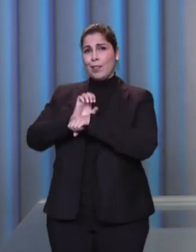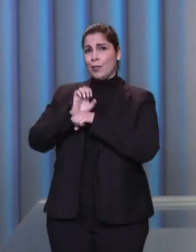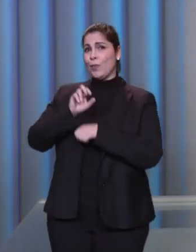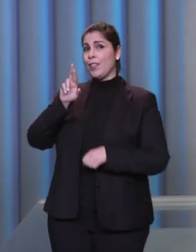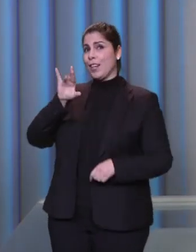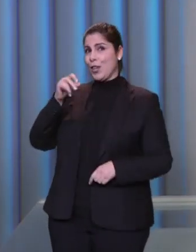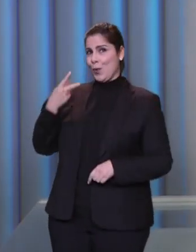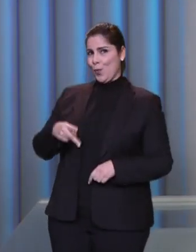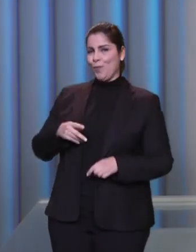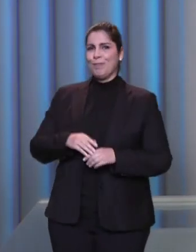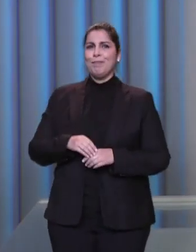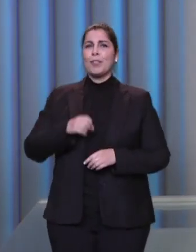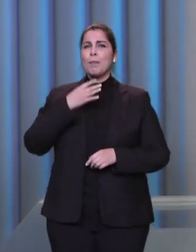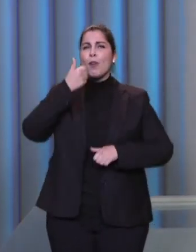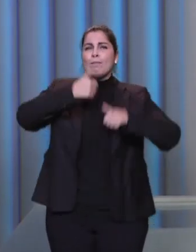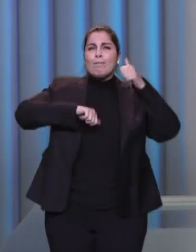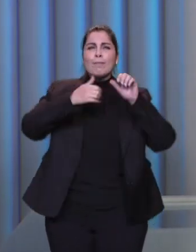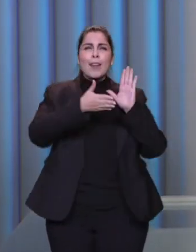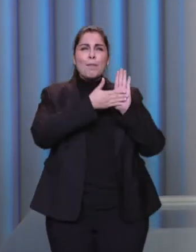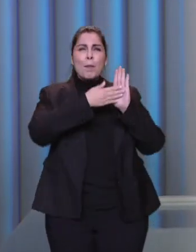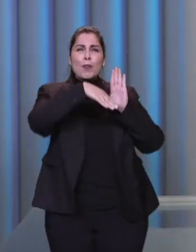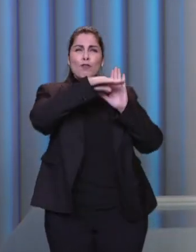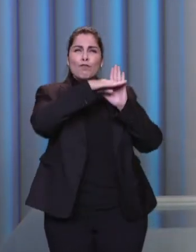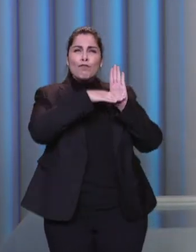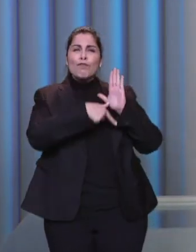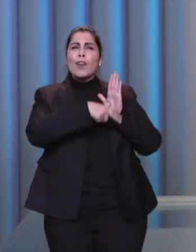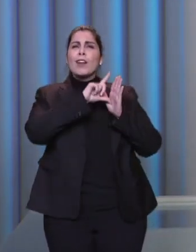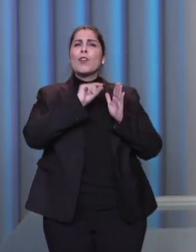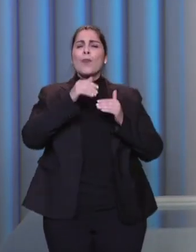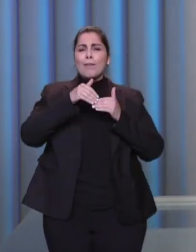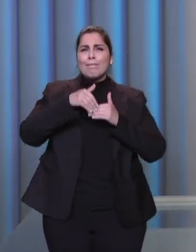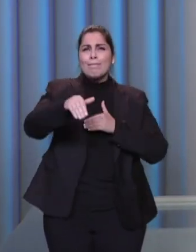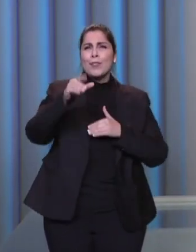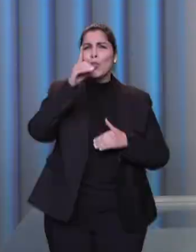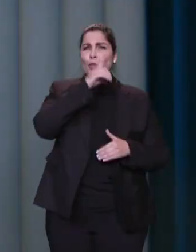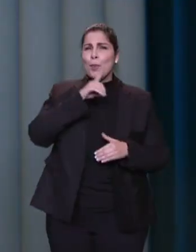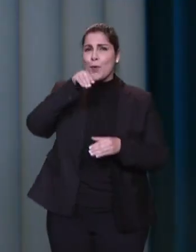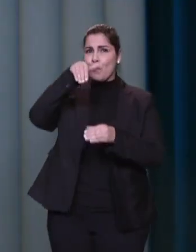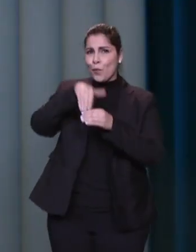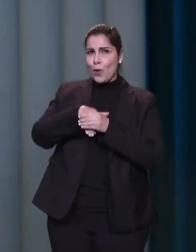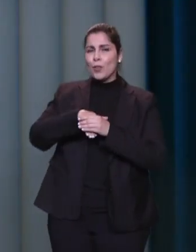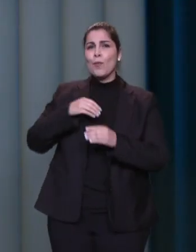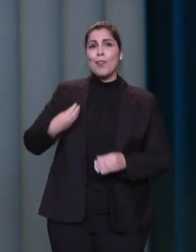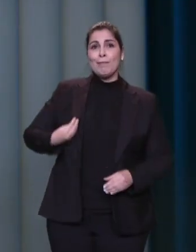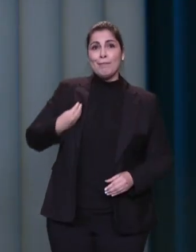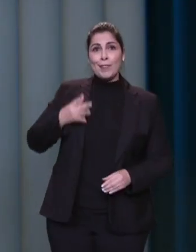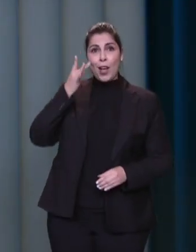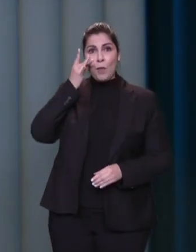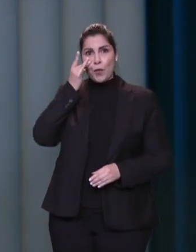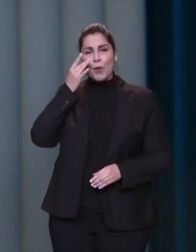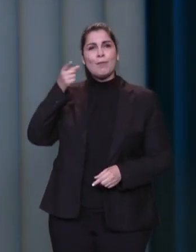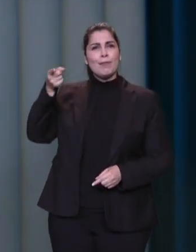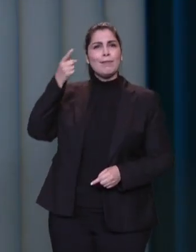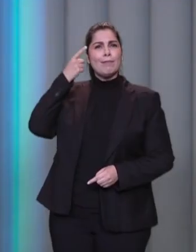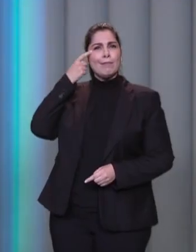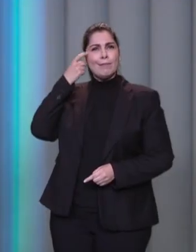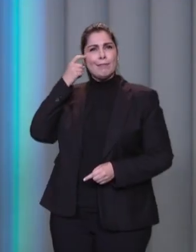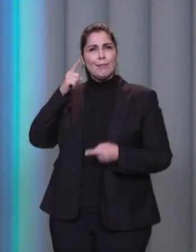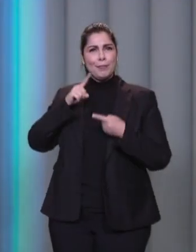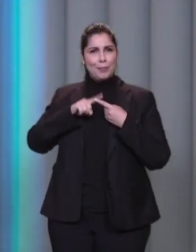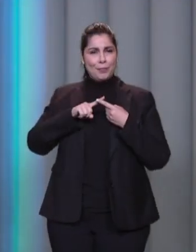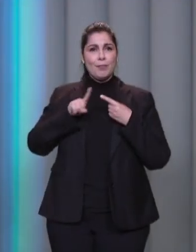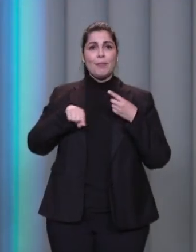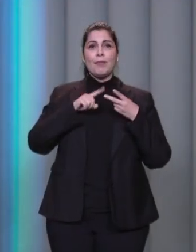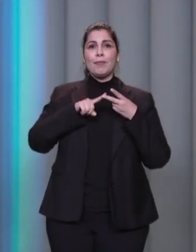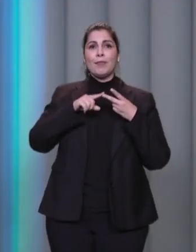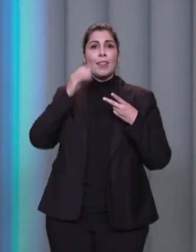avaliar as propostas deles antes do voto de domingo. Estão aqui conosco Marcelo Freixo, do PSB, Cláudio Castro,